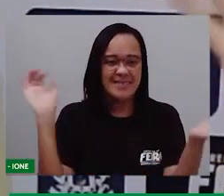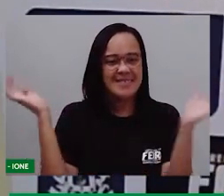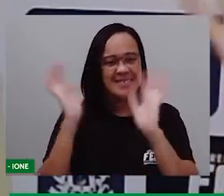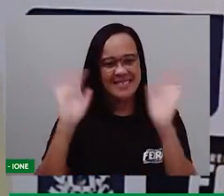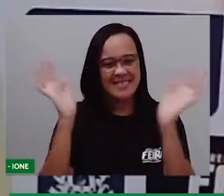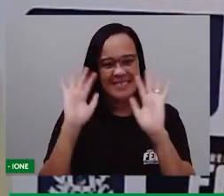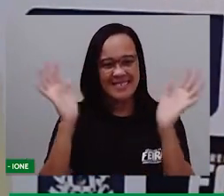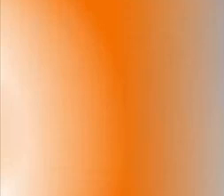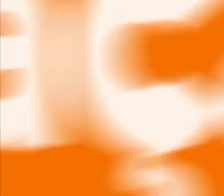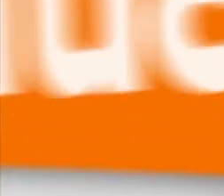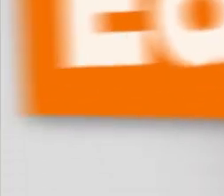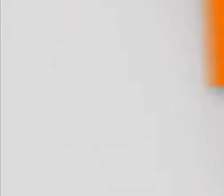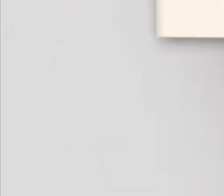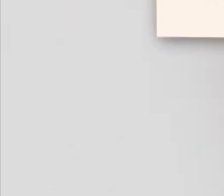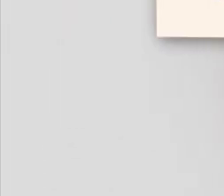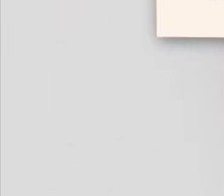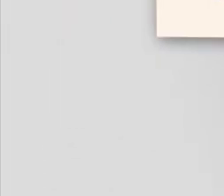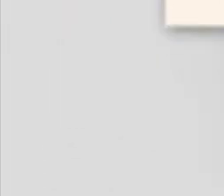Tchau!